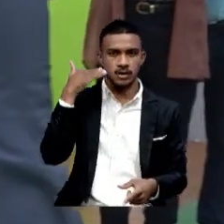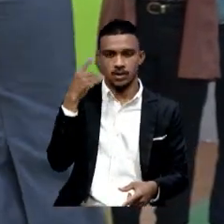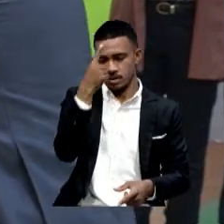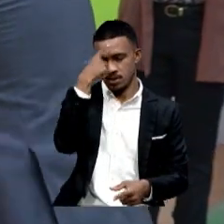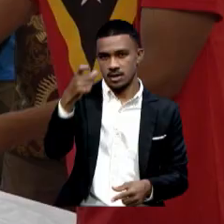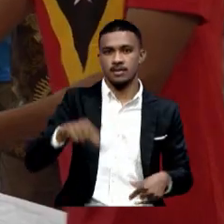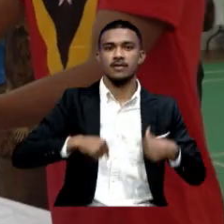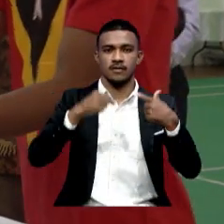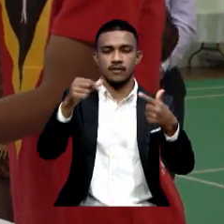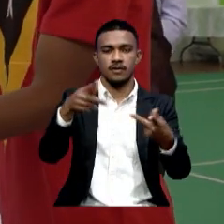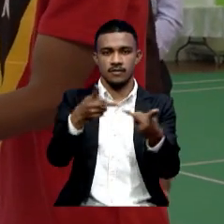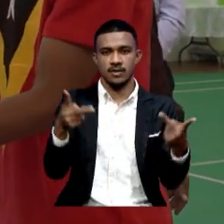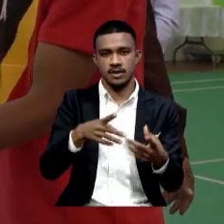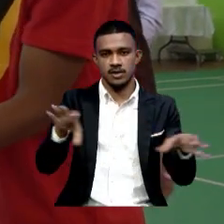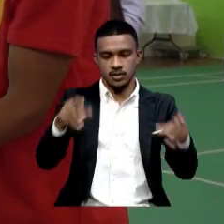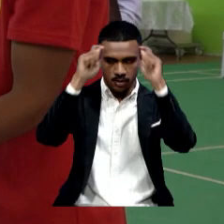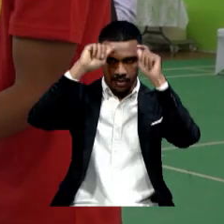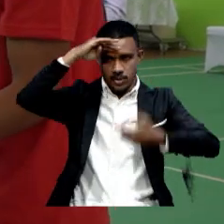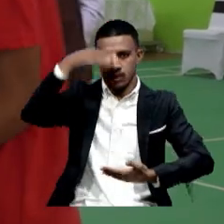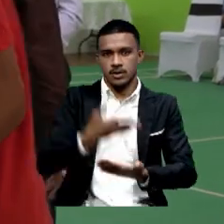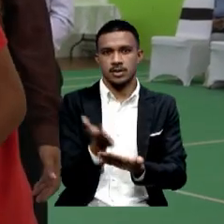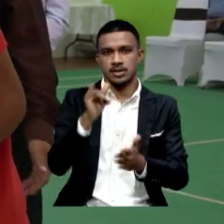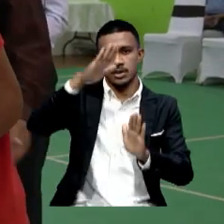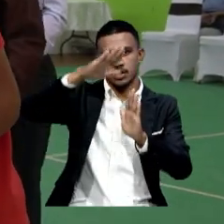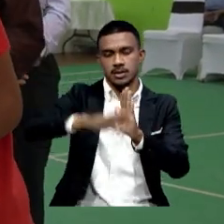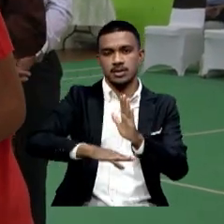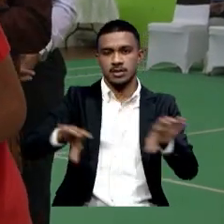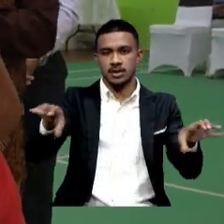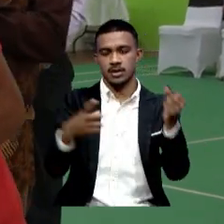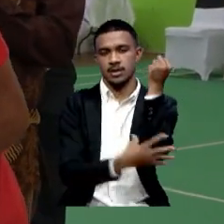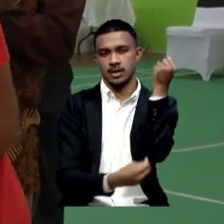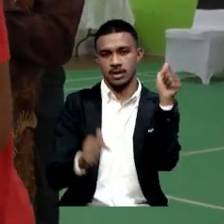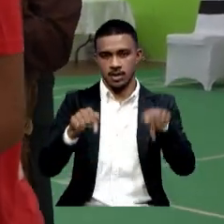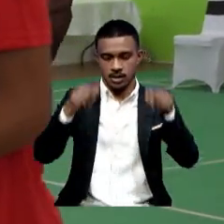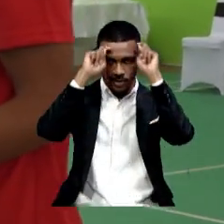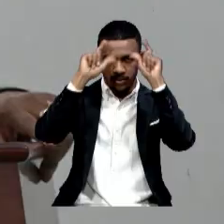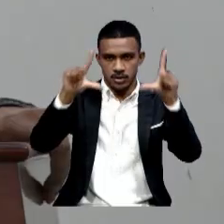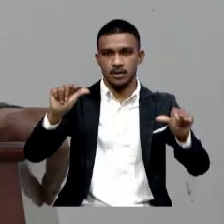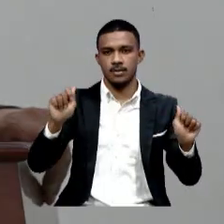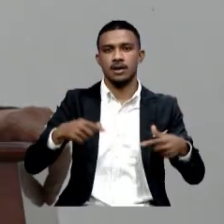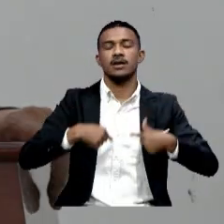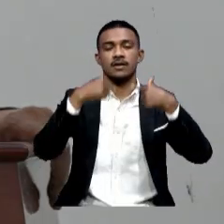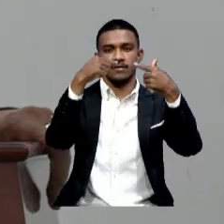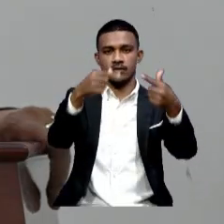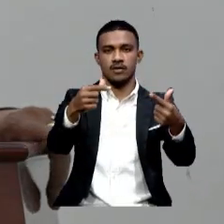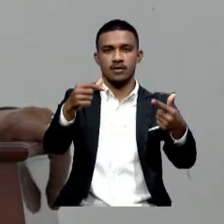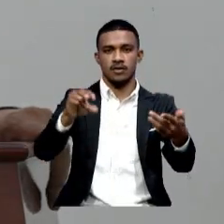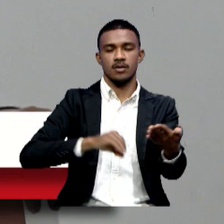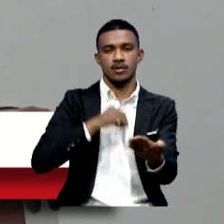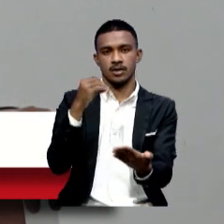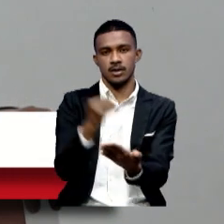oferece campo de trabalho para Timor-Ansira, onde minimiza desemprego e a Timor-Leste. Bele foi oportunidade